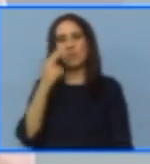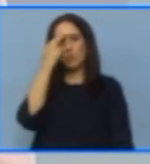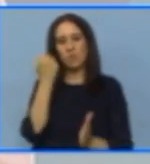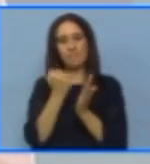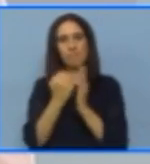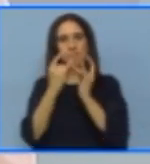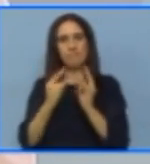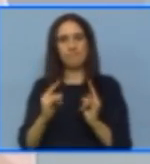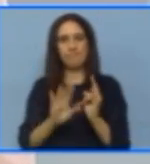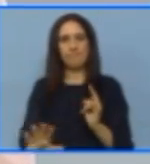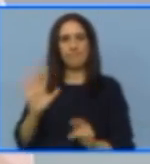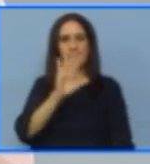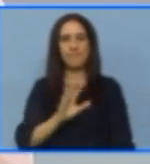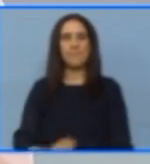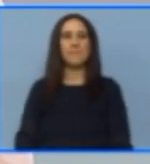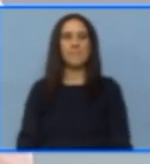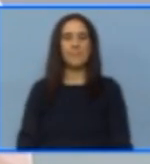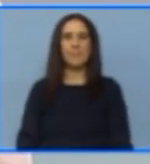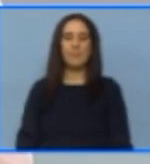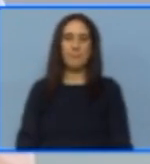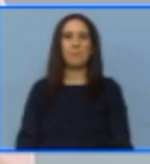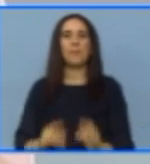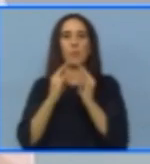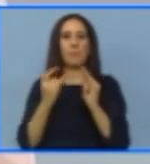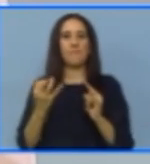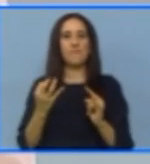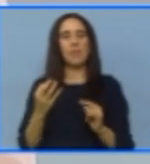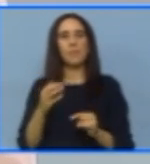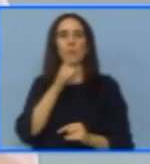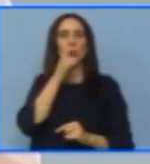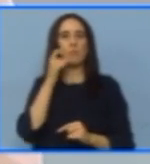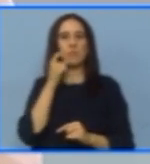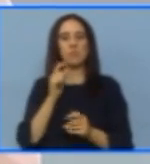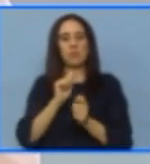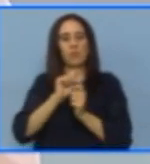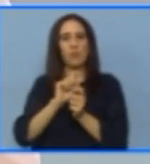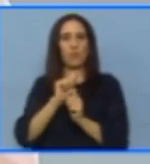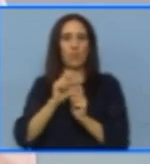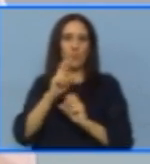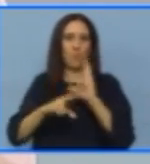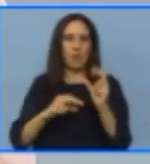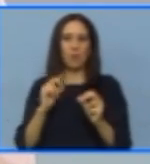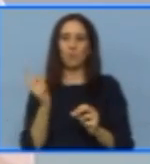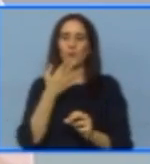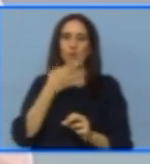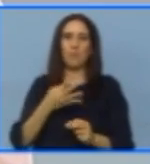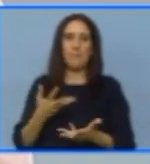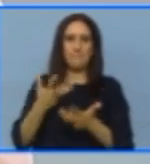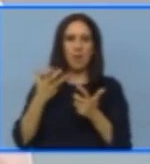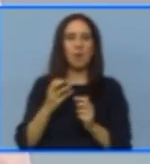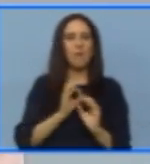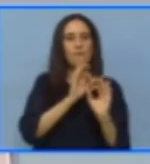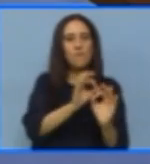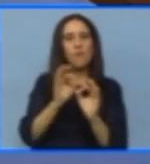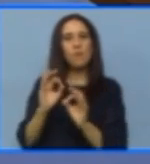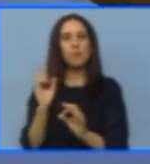de facto, este renovar do compromisso que nós todos queremos ter uns com os outros e para aquilo que é o nosso